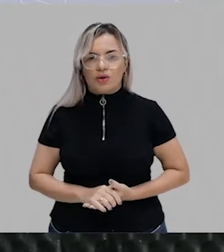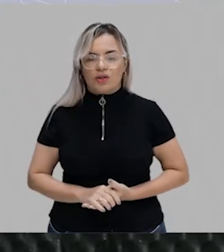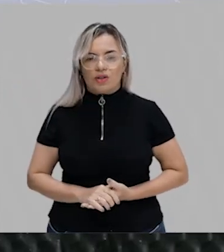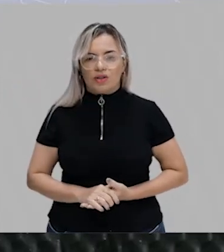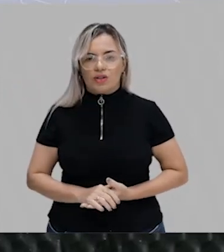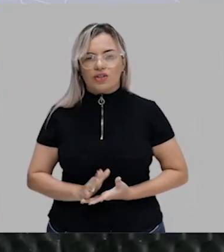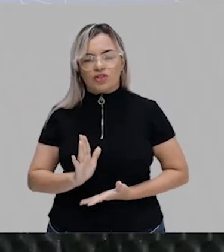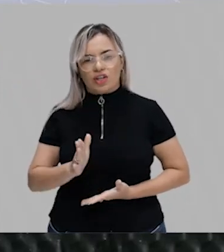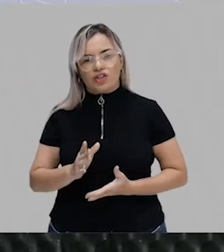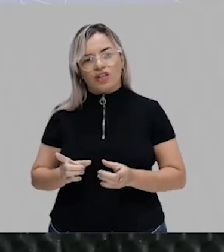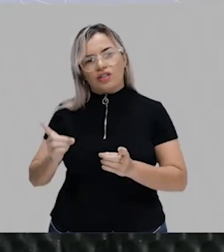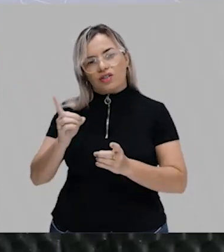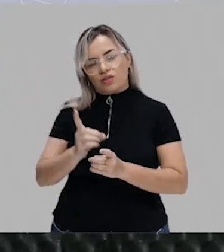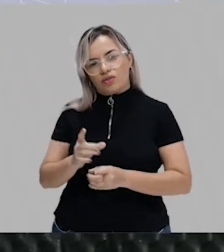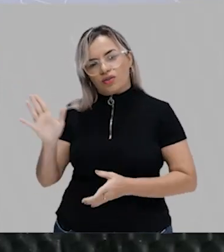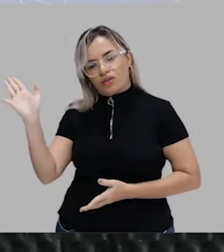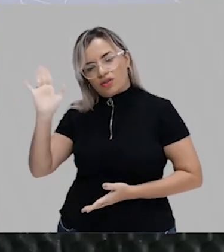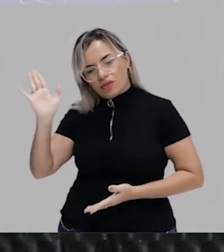pouco, tá? Então,